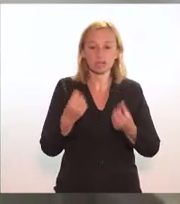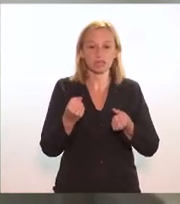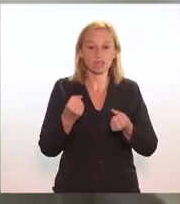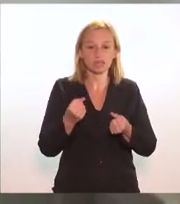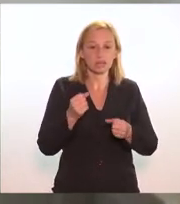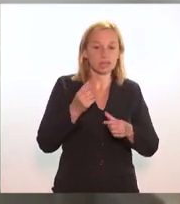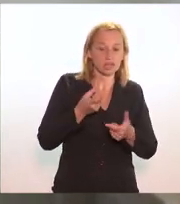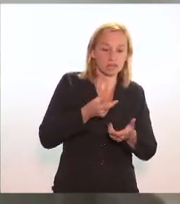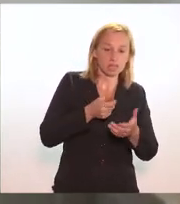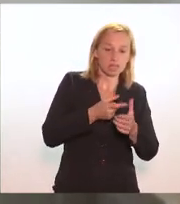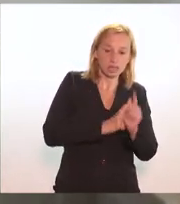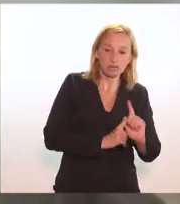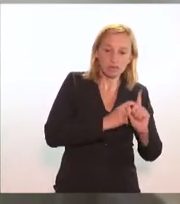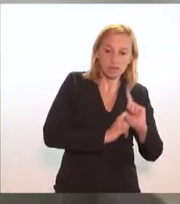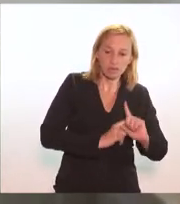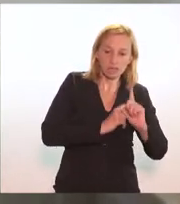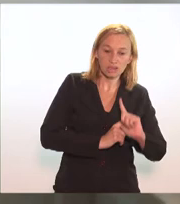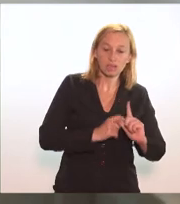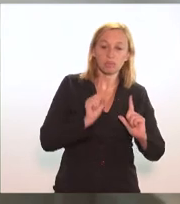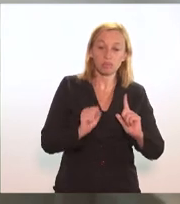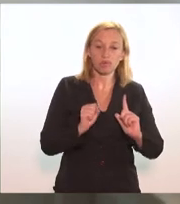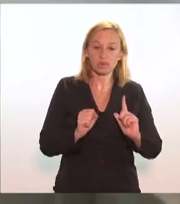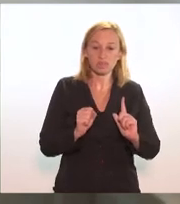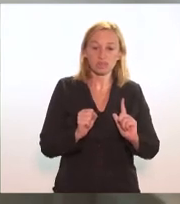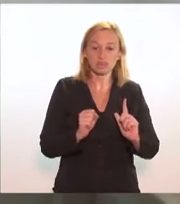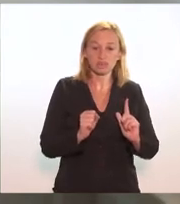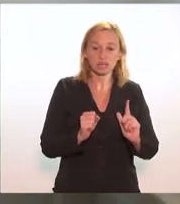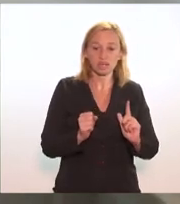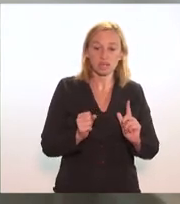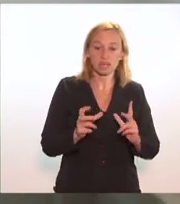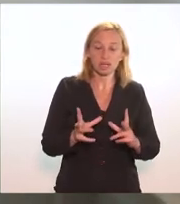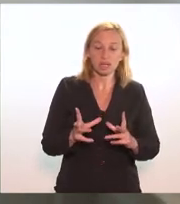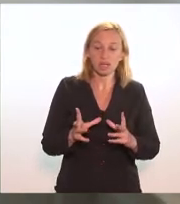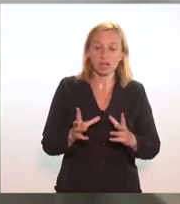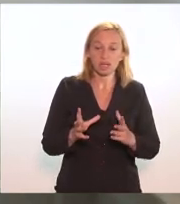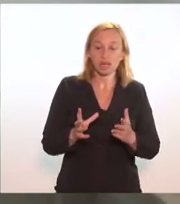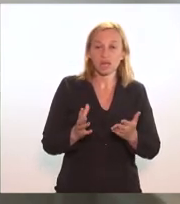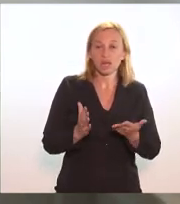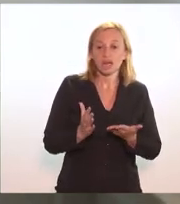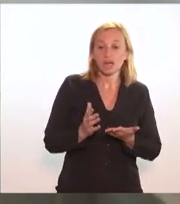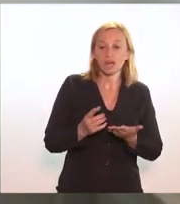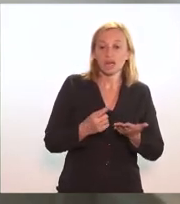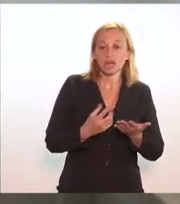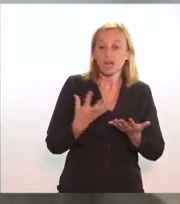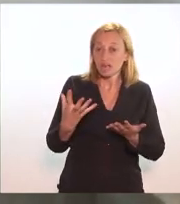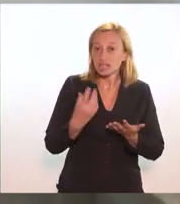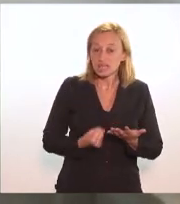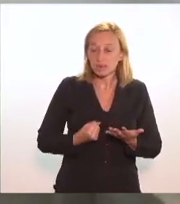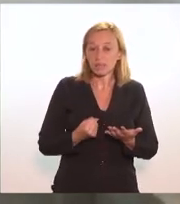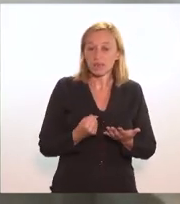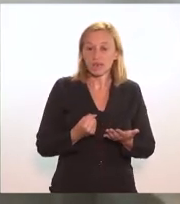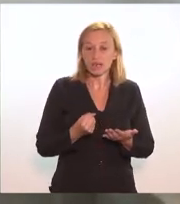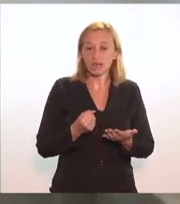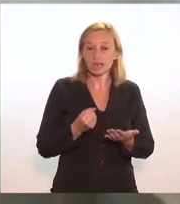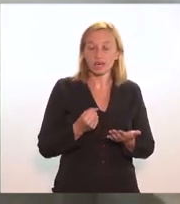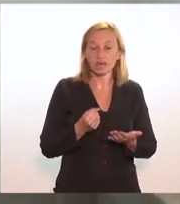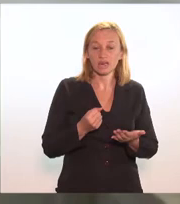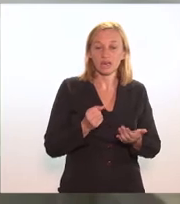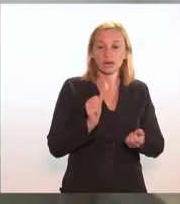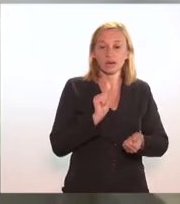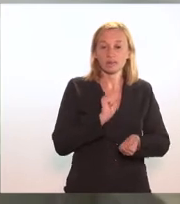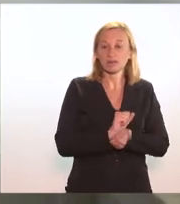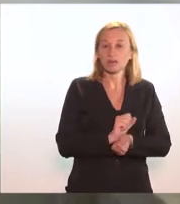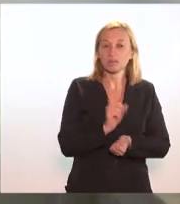quanto mais, possa ser beneficiado com isenções fiscais ou alguma forma de tributo.